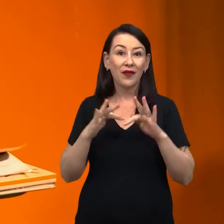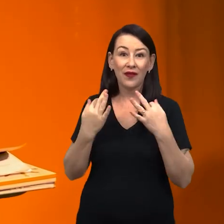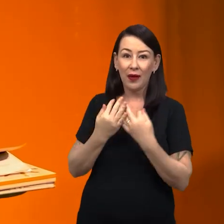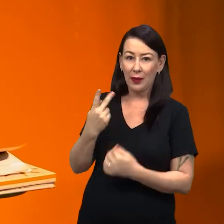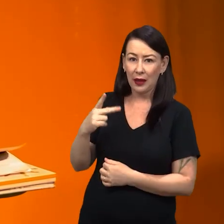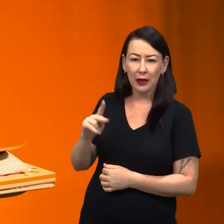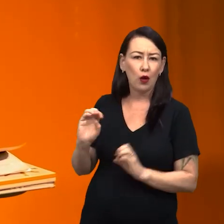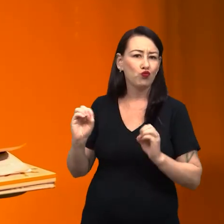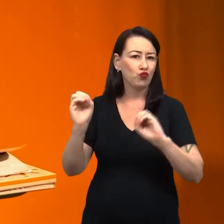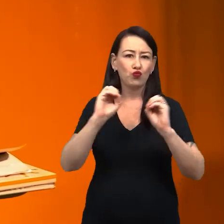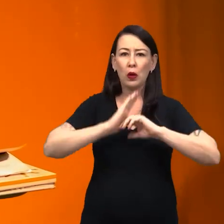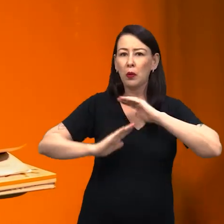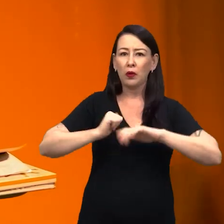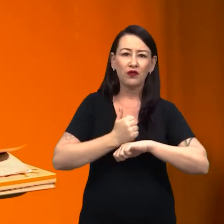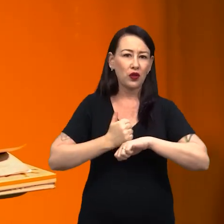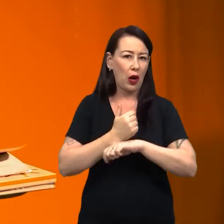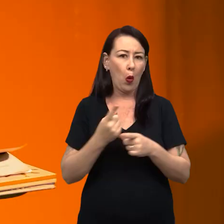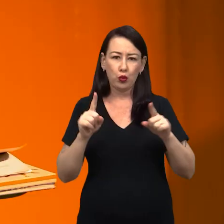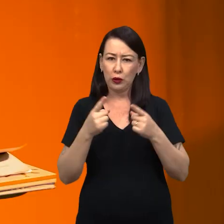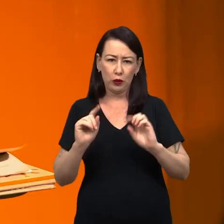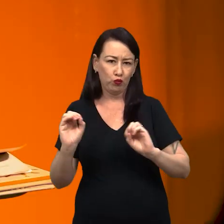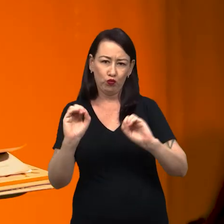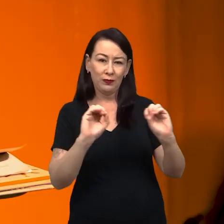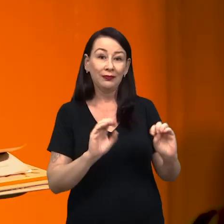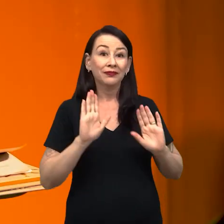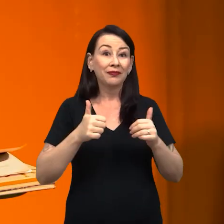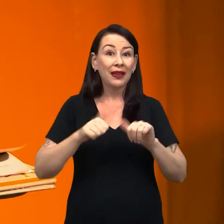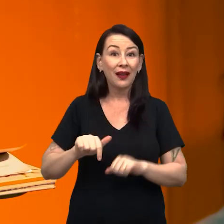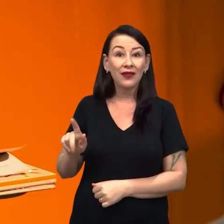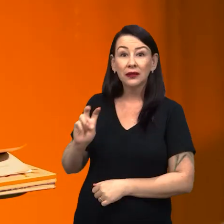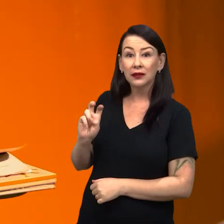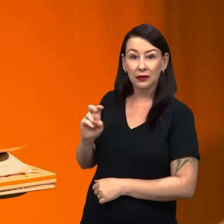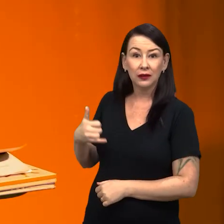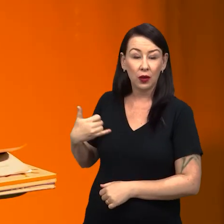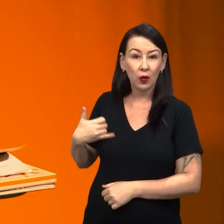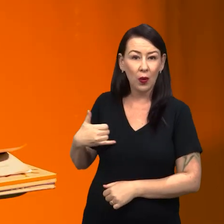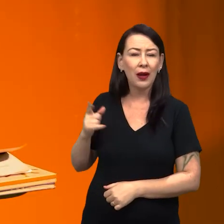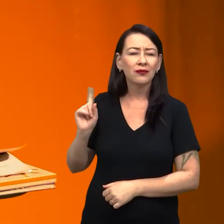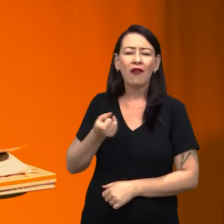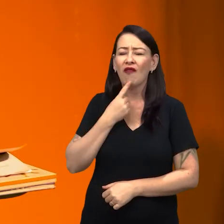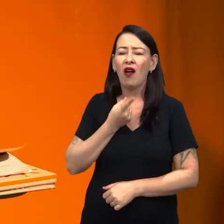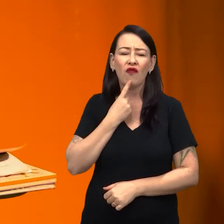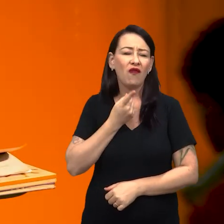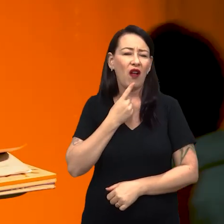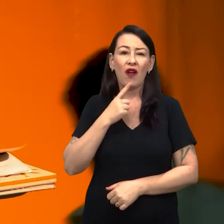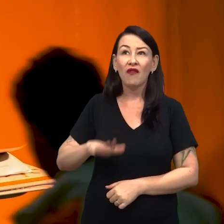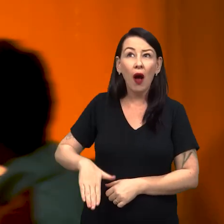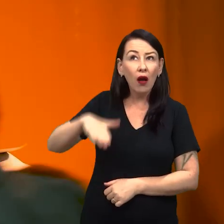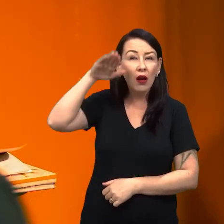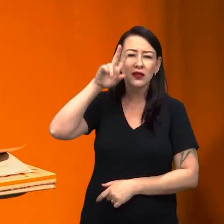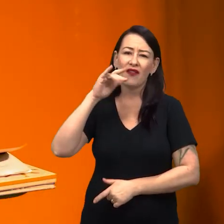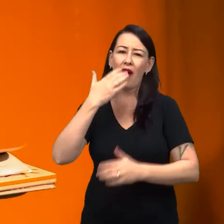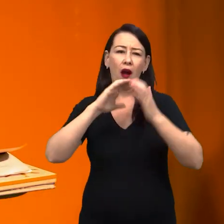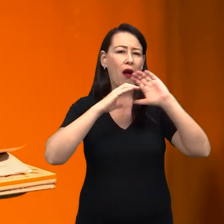uma família que não é uma família de músicos, e eu com 5 anos de idade, eu já falava que quando eu crescesse eu ia